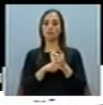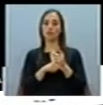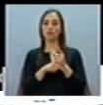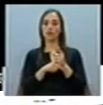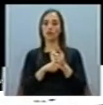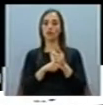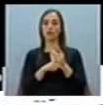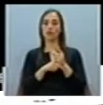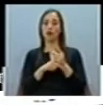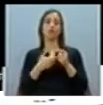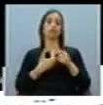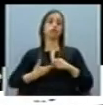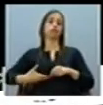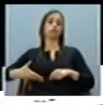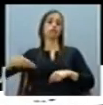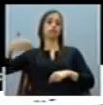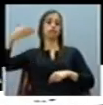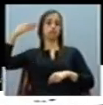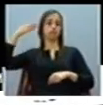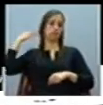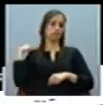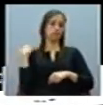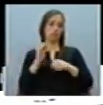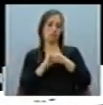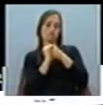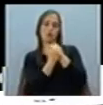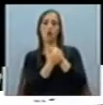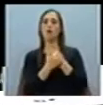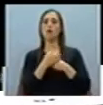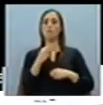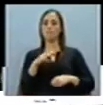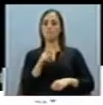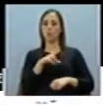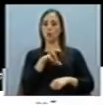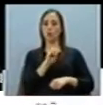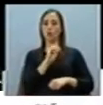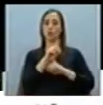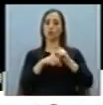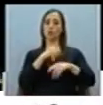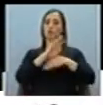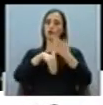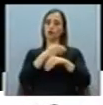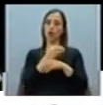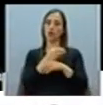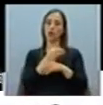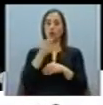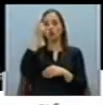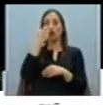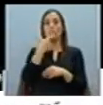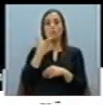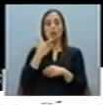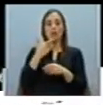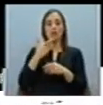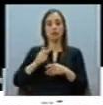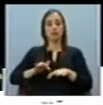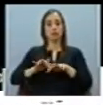mais ancestral, mais primitiva de Mercúrio, depois misturada, obviamente, com toda a história geológica de